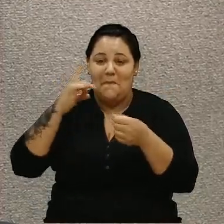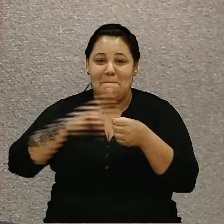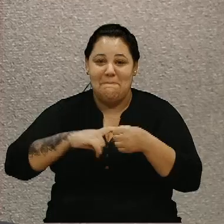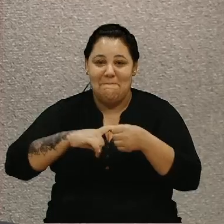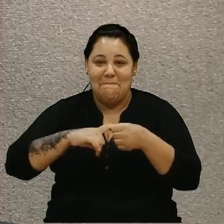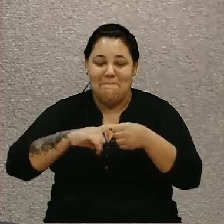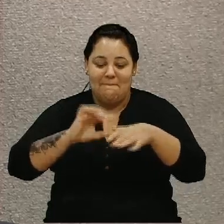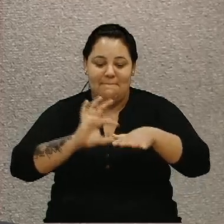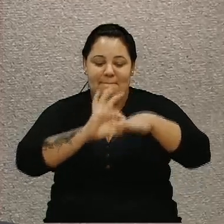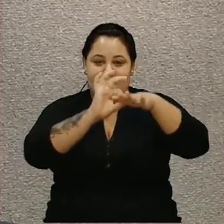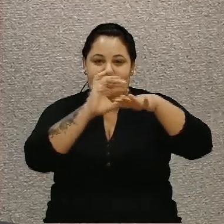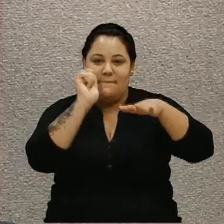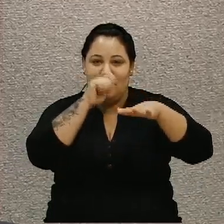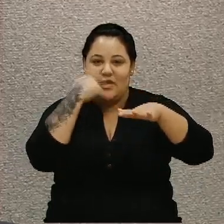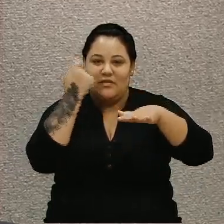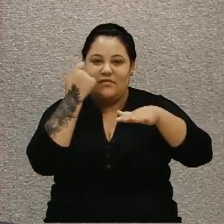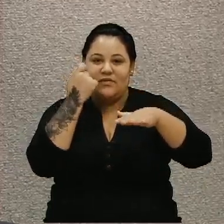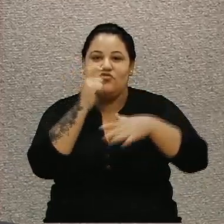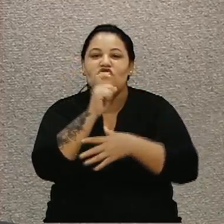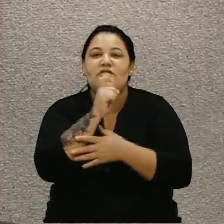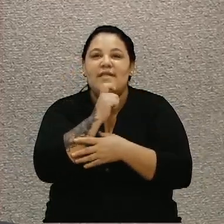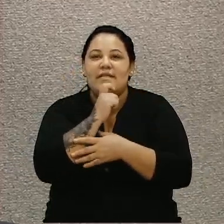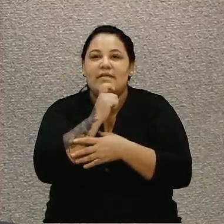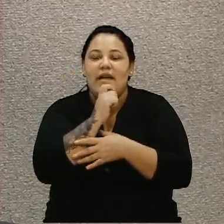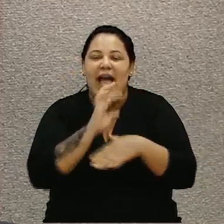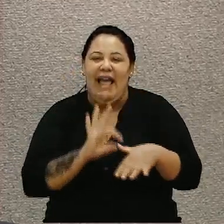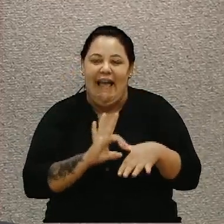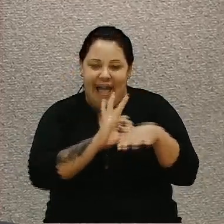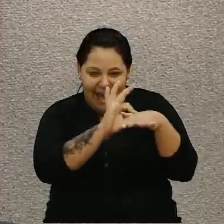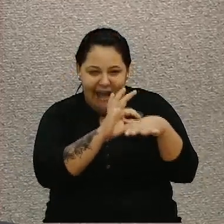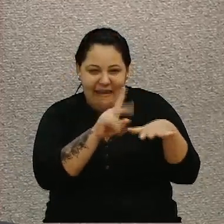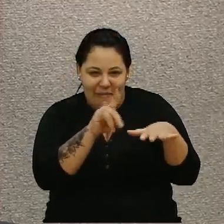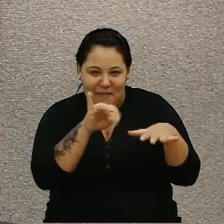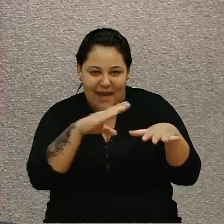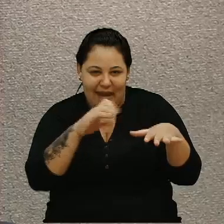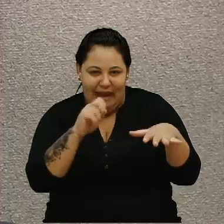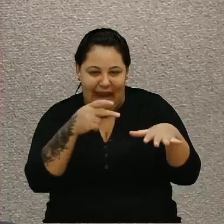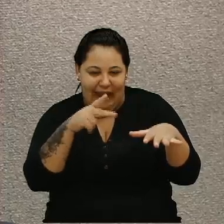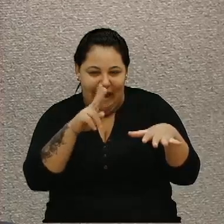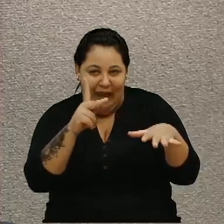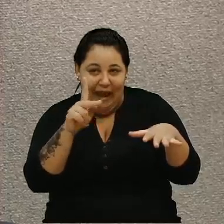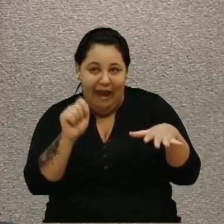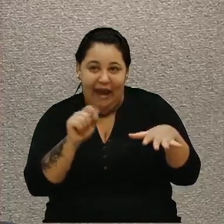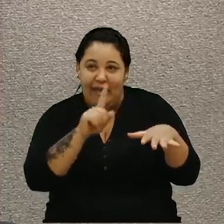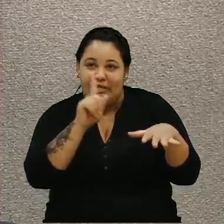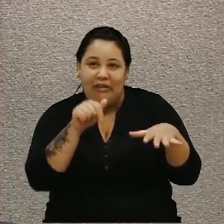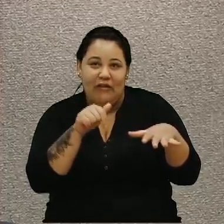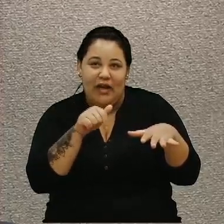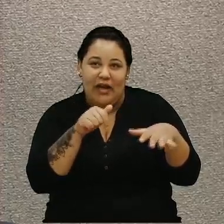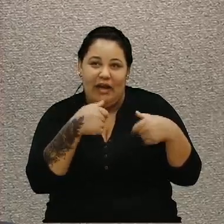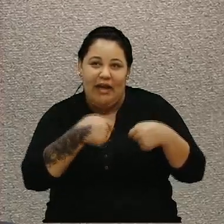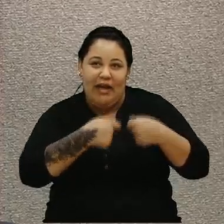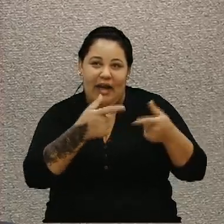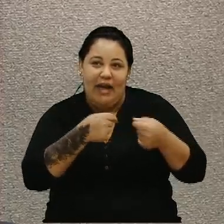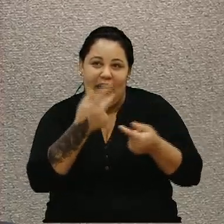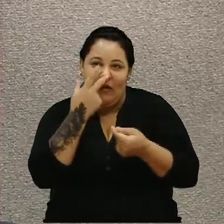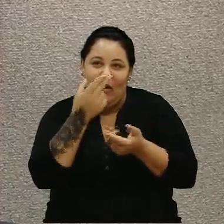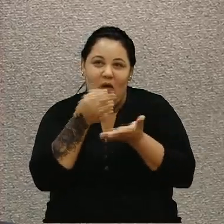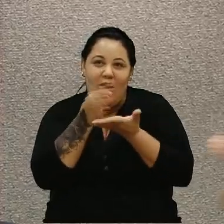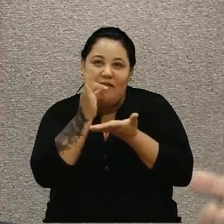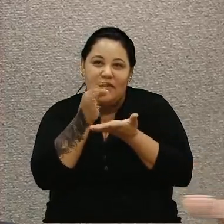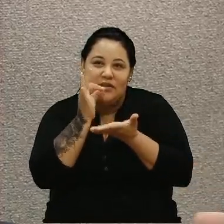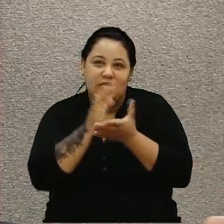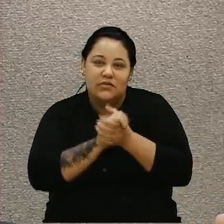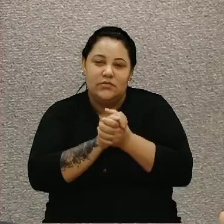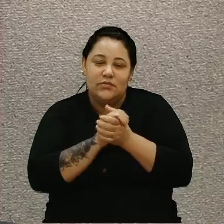uma cervejinha gelada. A picanha não vai custar o preço de um cafezinho. Só